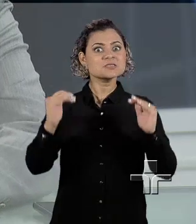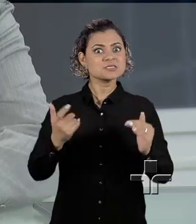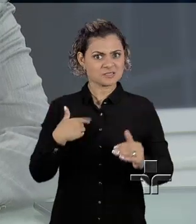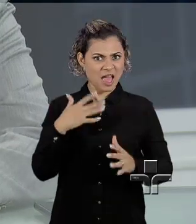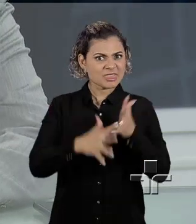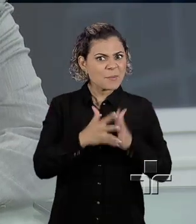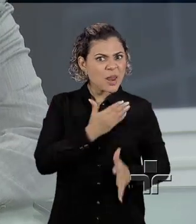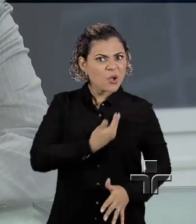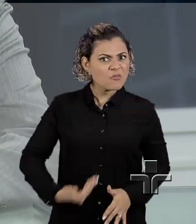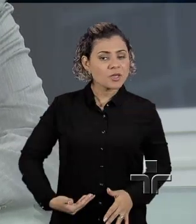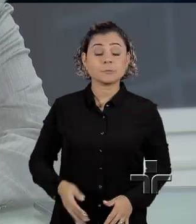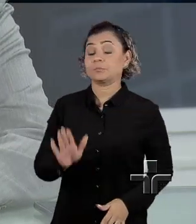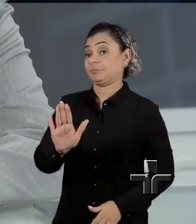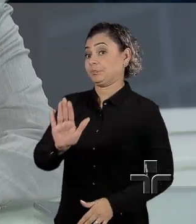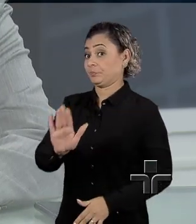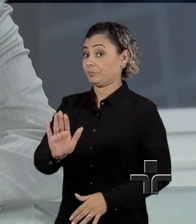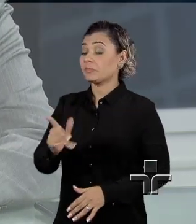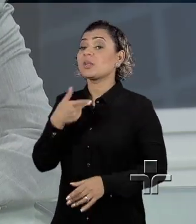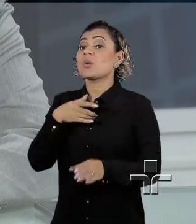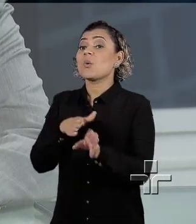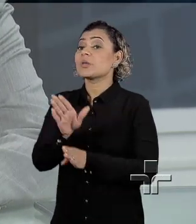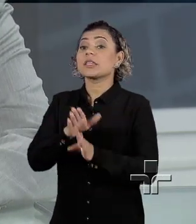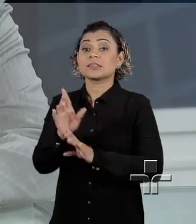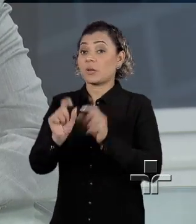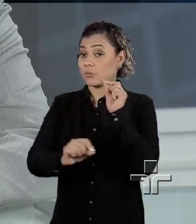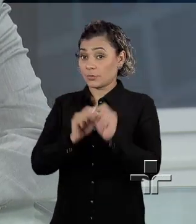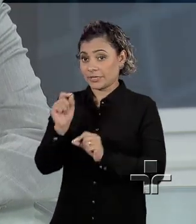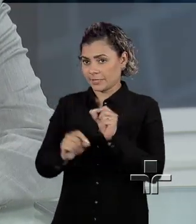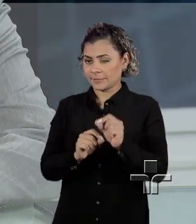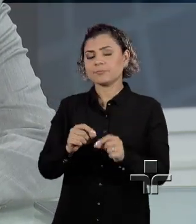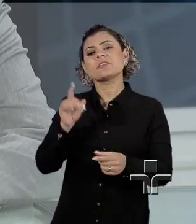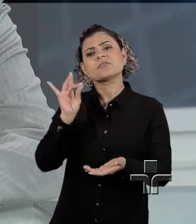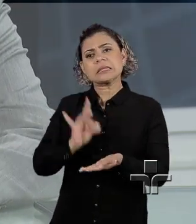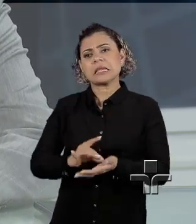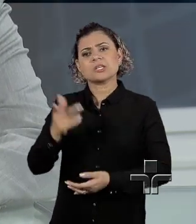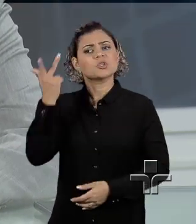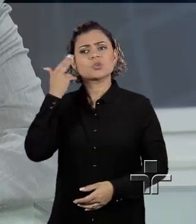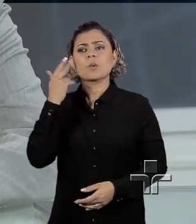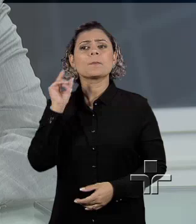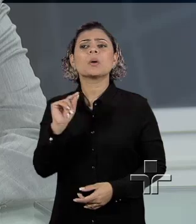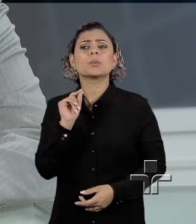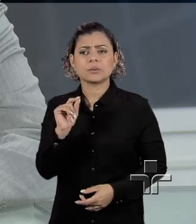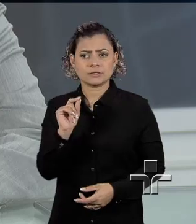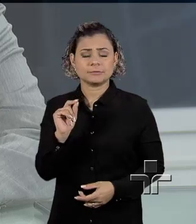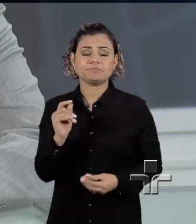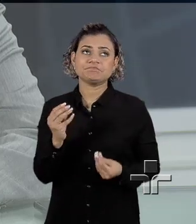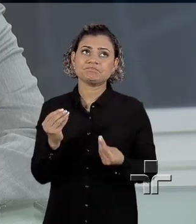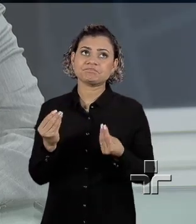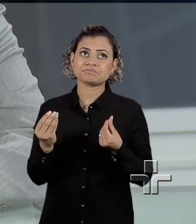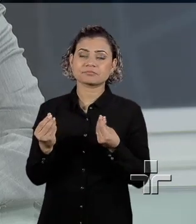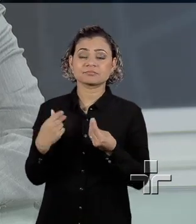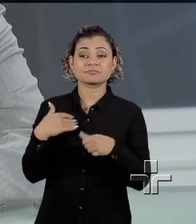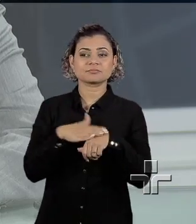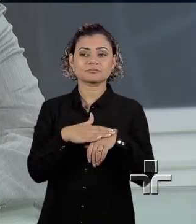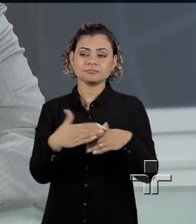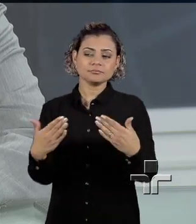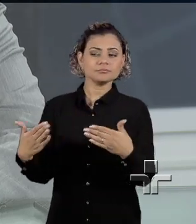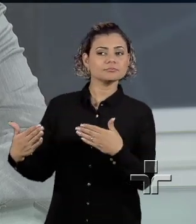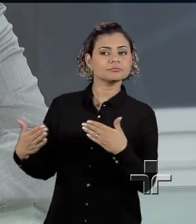governo, Lava Jato? Nada. Salientar o fato de que tem sido normal têm sido normais as